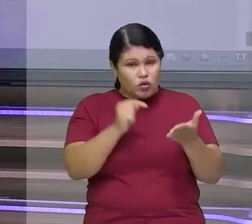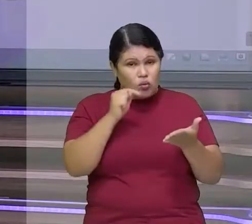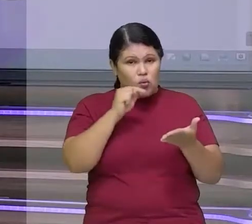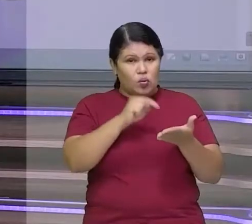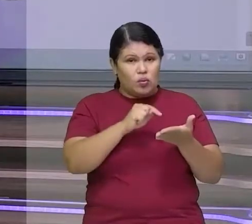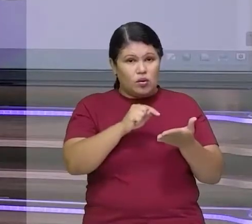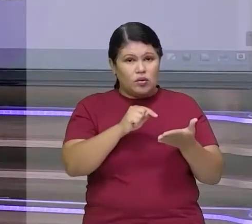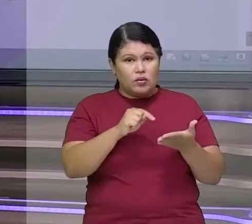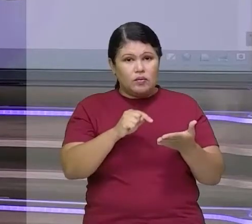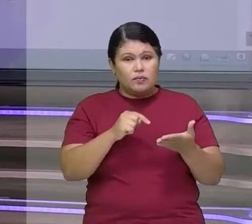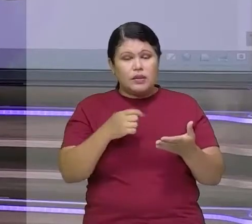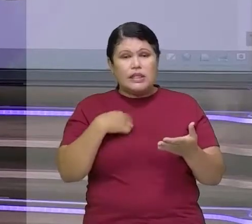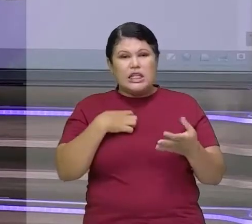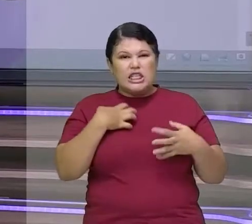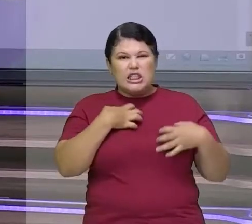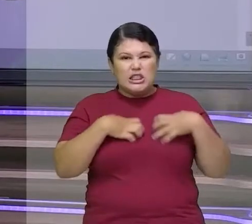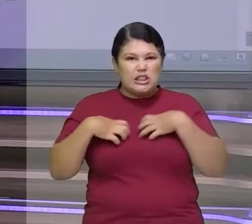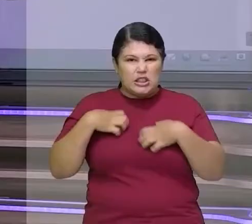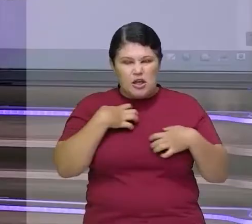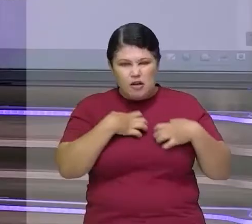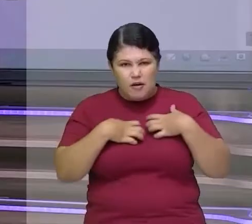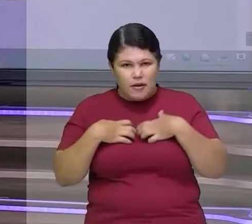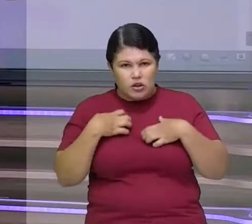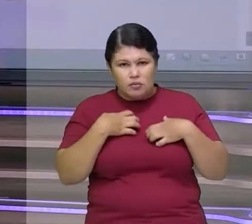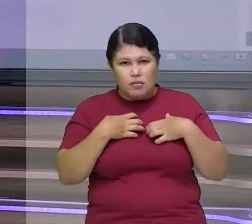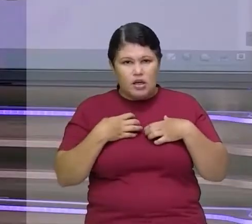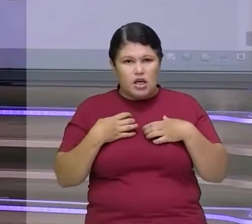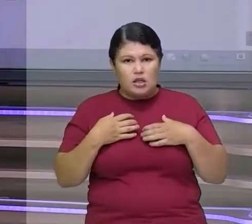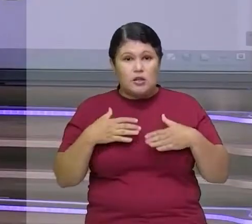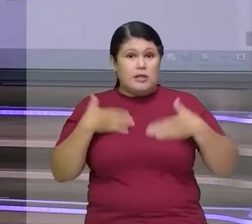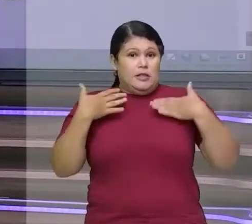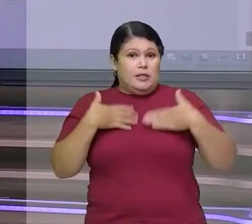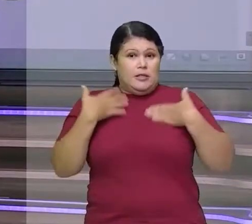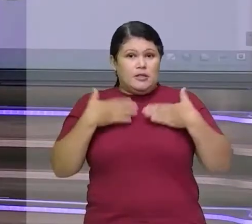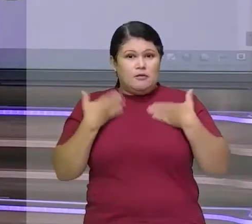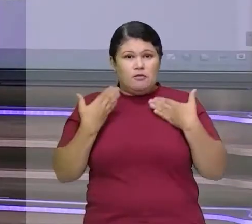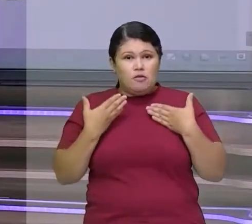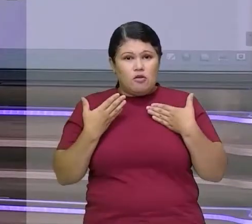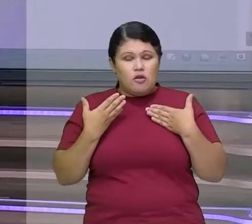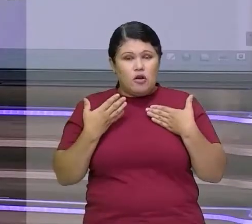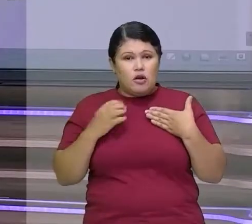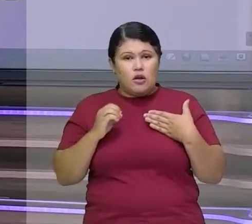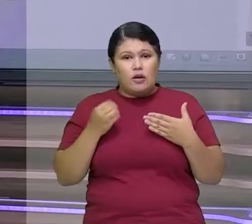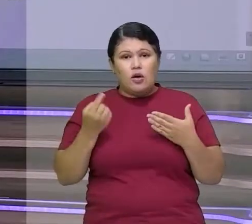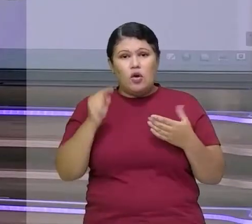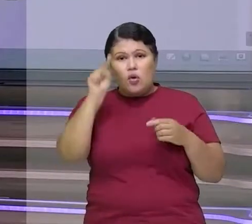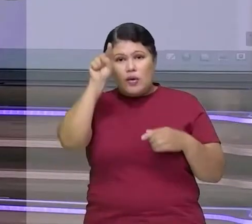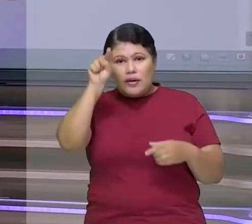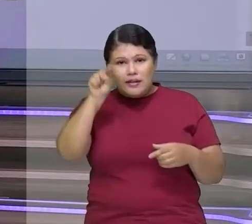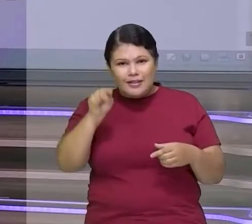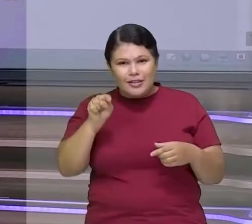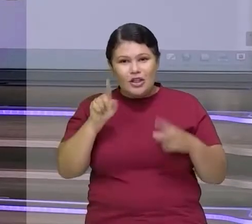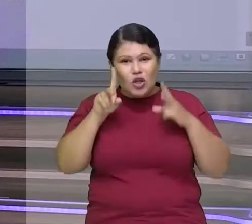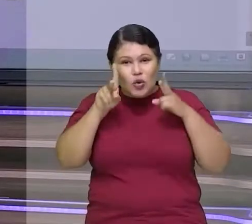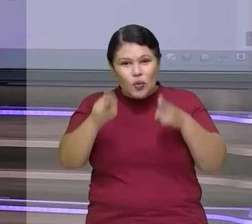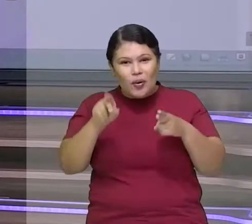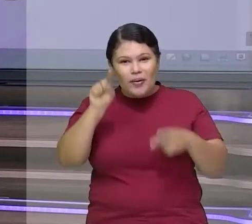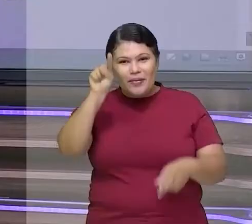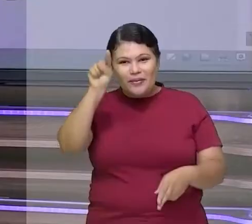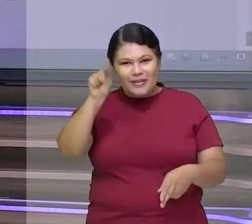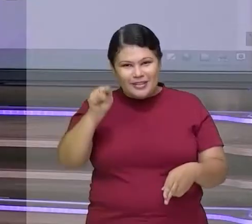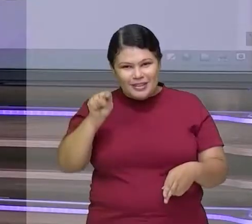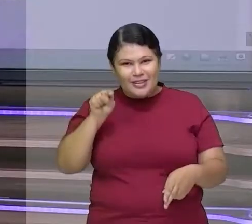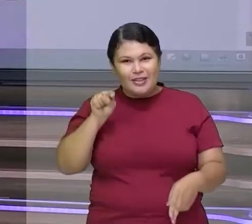uma hesitada, ou seja, eu estou eufórica. O sinal de exclamação ele vai me dar